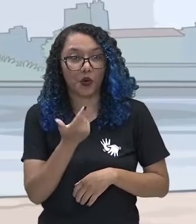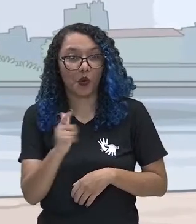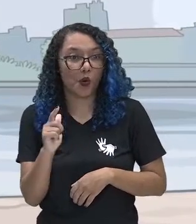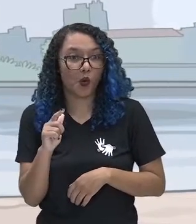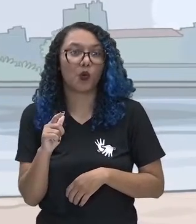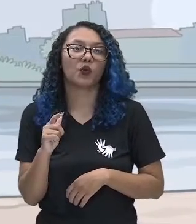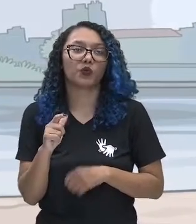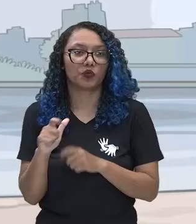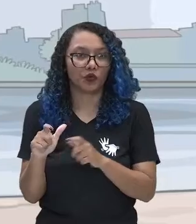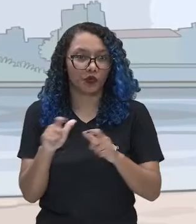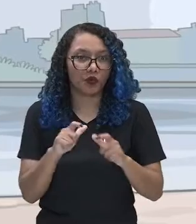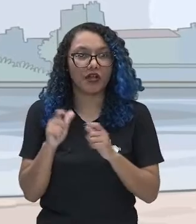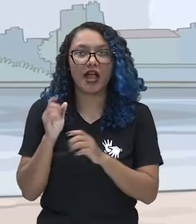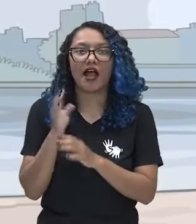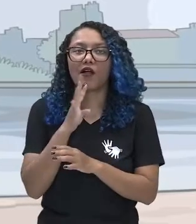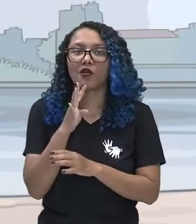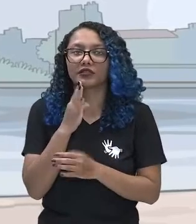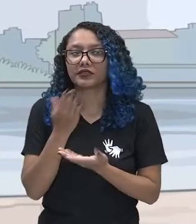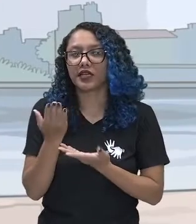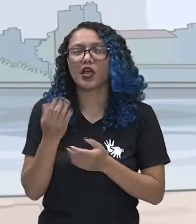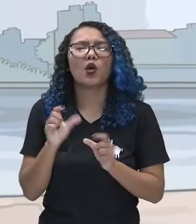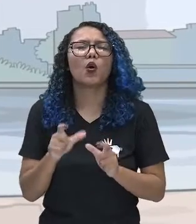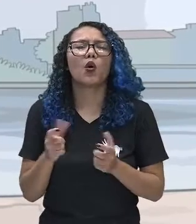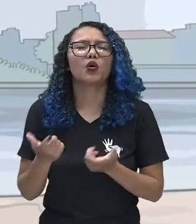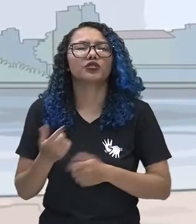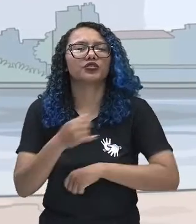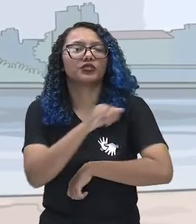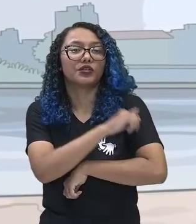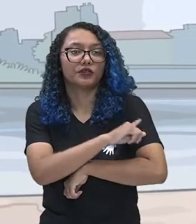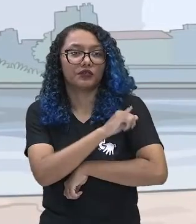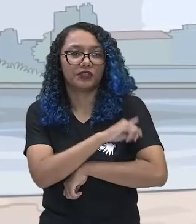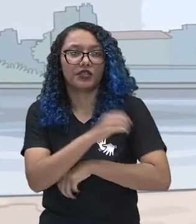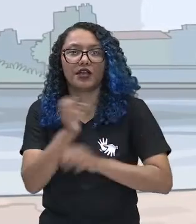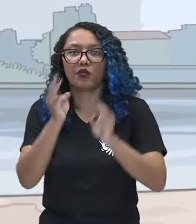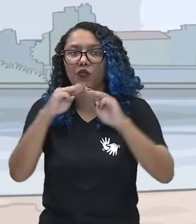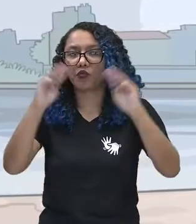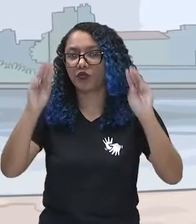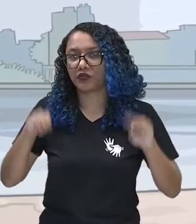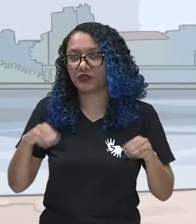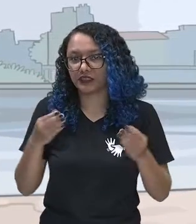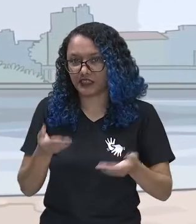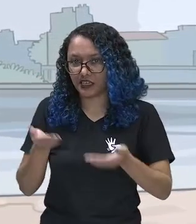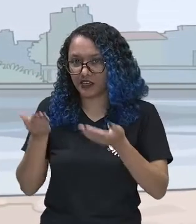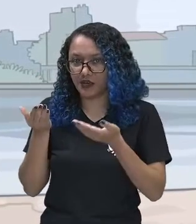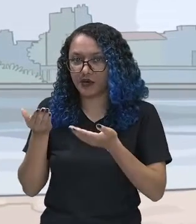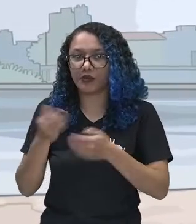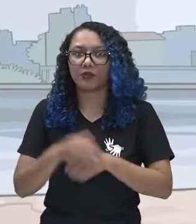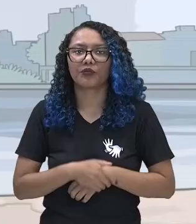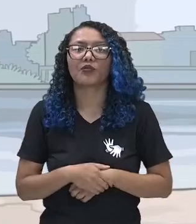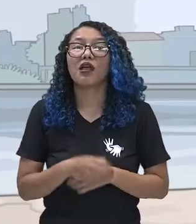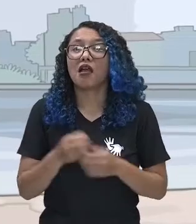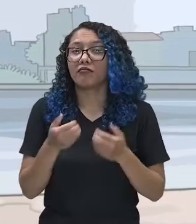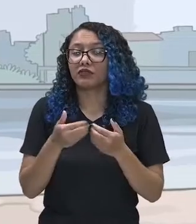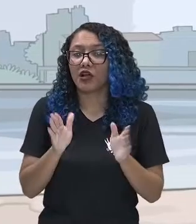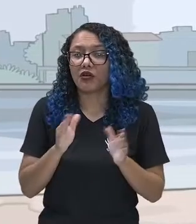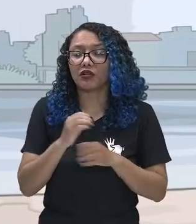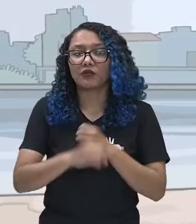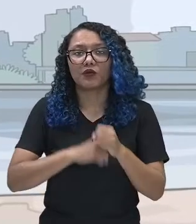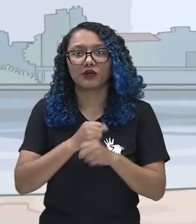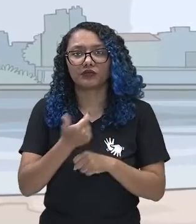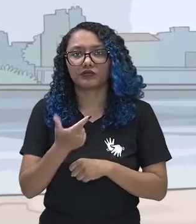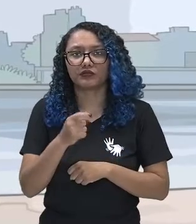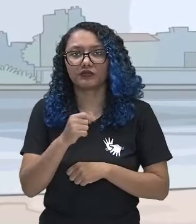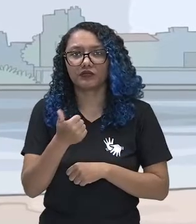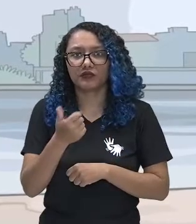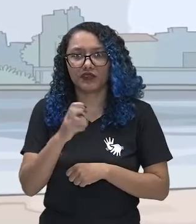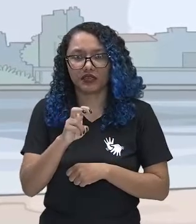Brasil. Estamos no Rio de Janeiro, em frente ao Museu do Amanhã, inaugurado em 2015, na Praça Mauá,